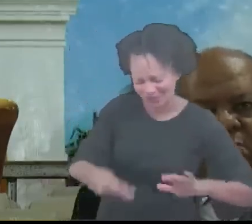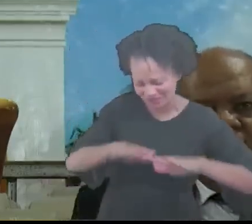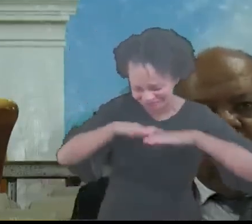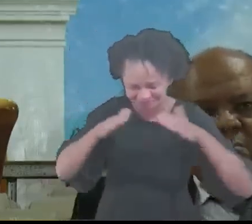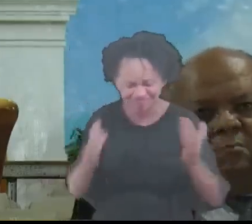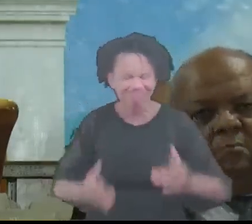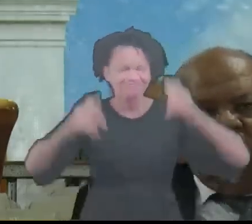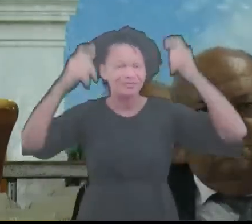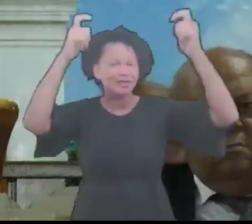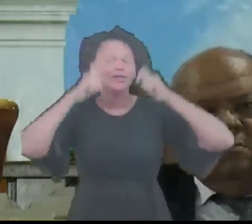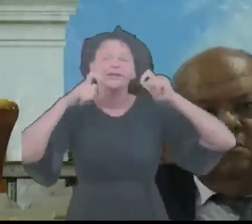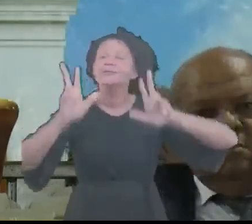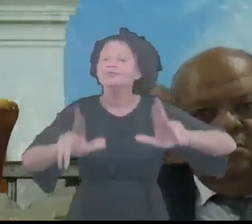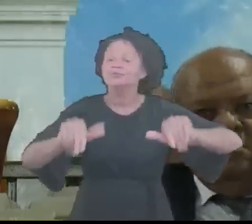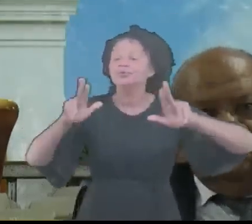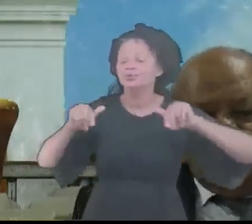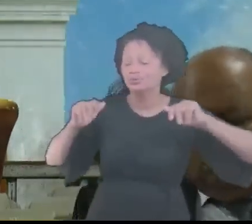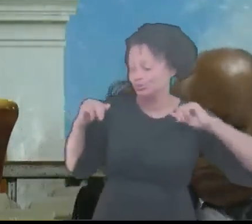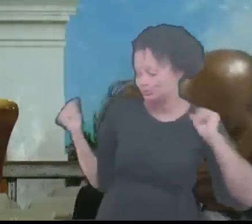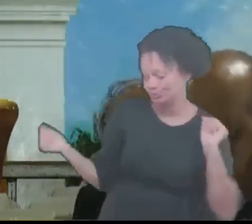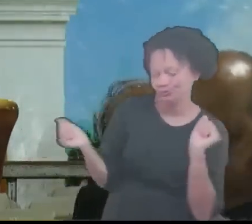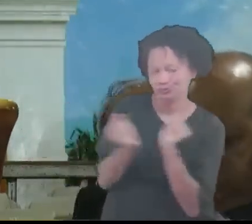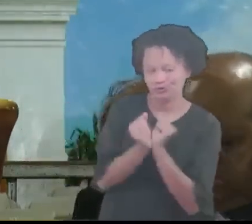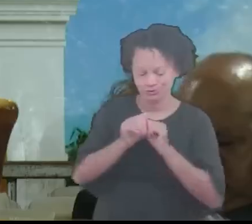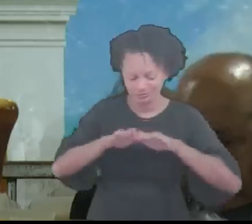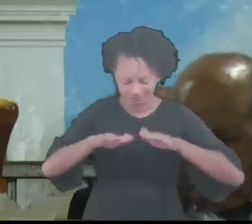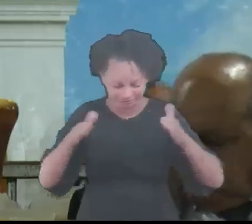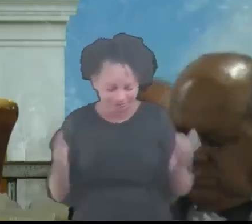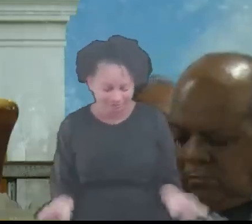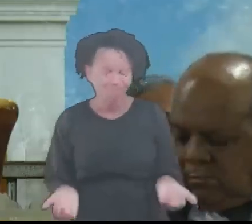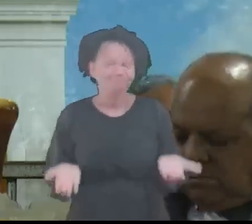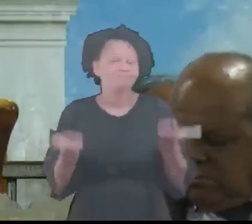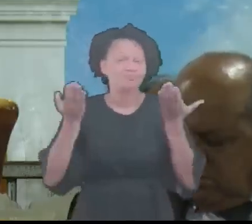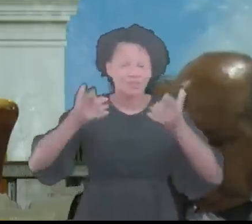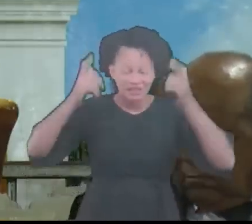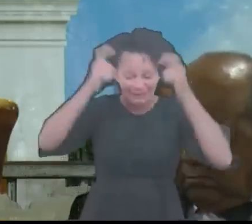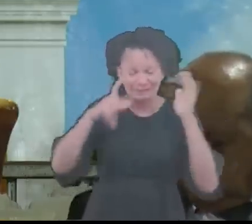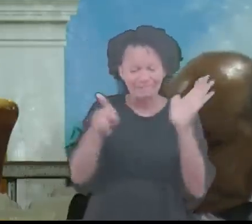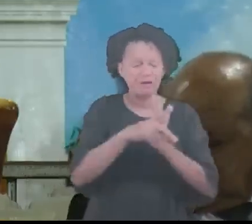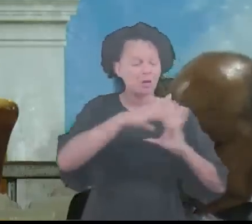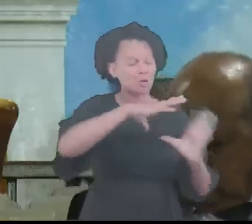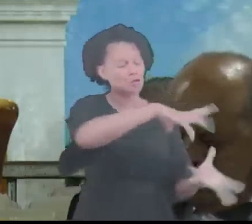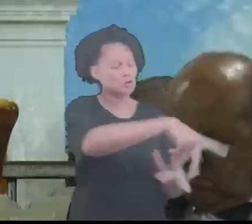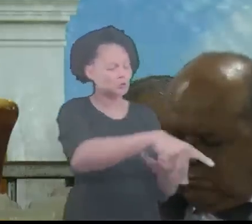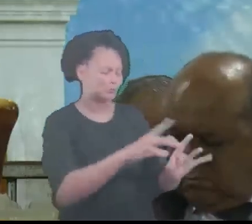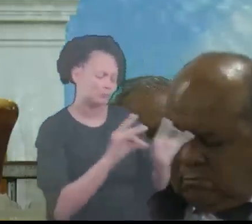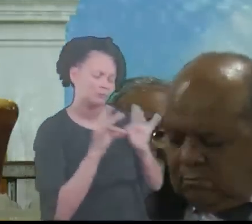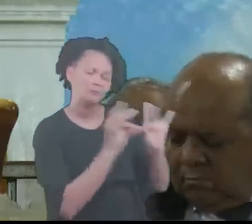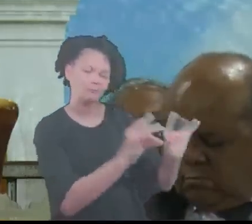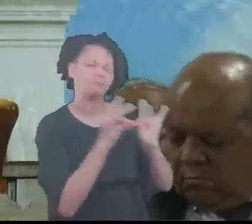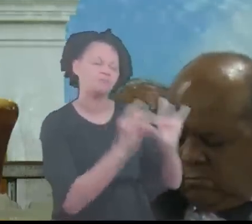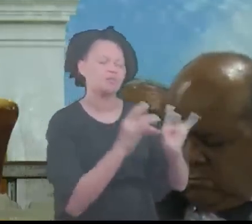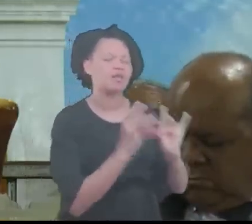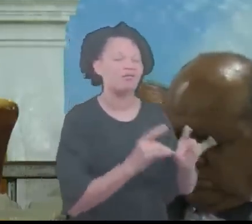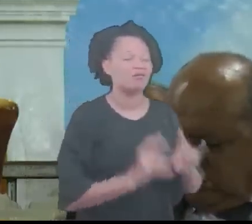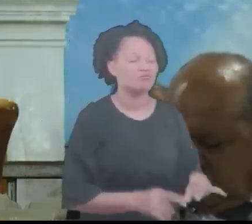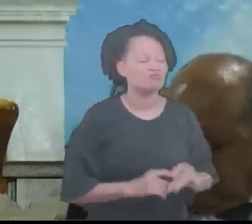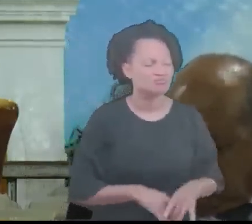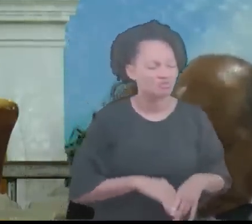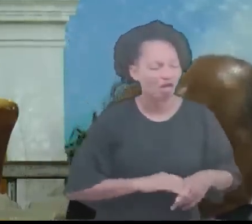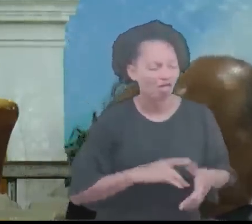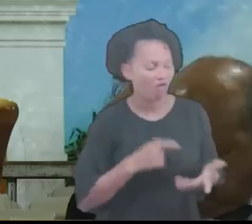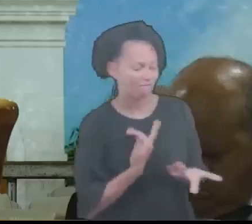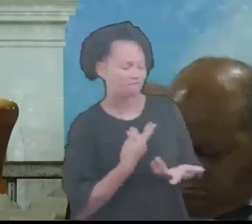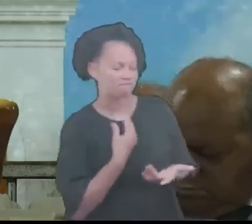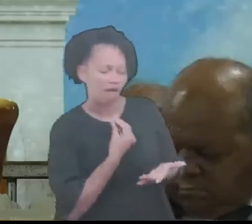rei, nunca esteve à mesa do rei, está na mesa do mundo, está na mesa da desonestidade,